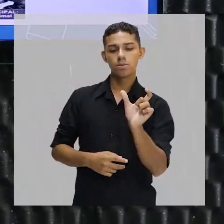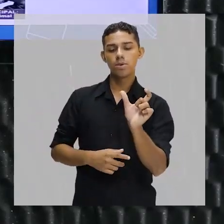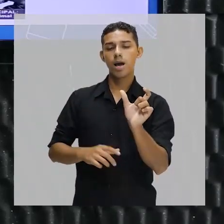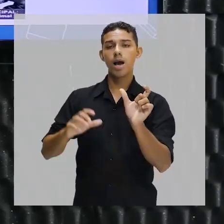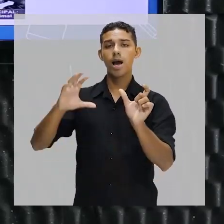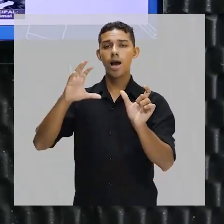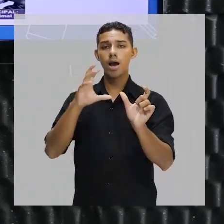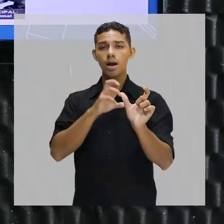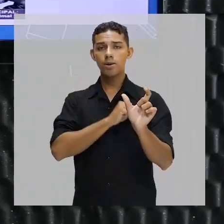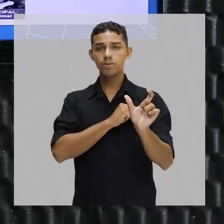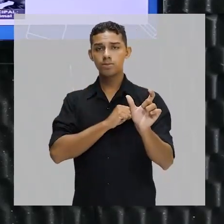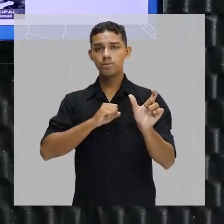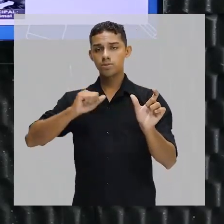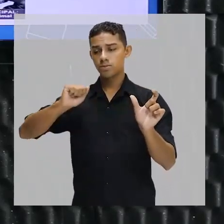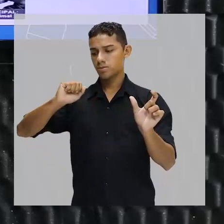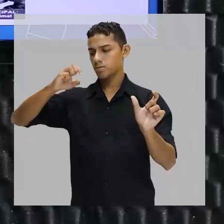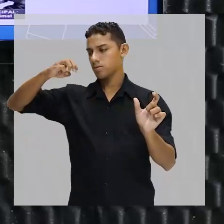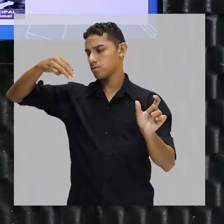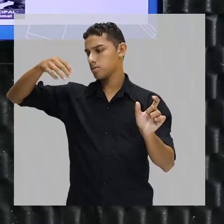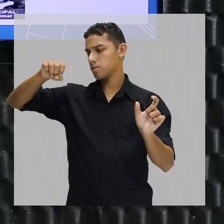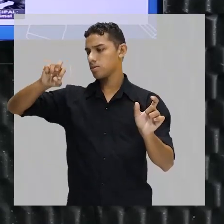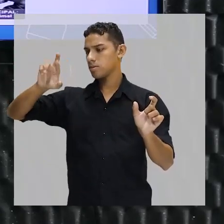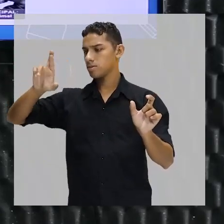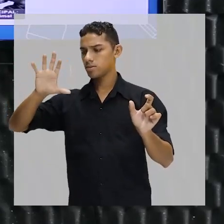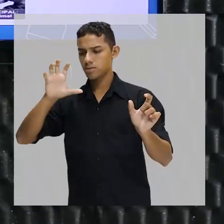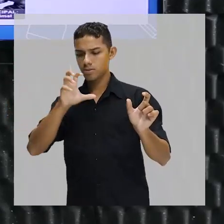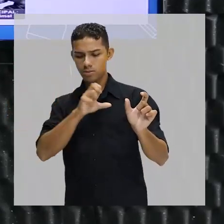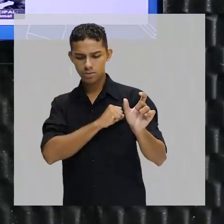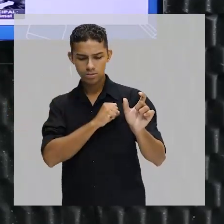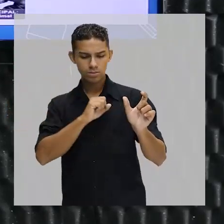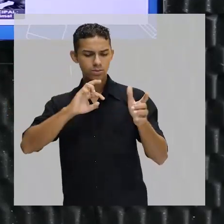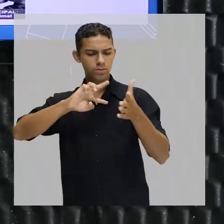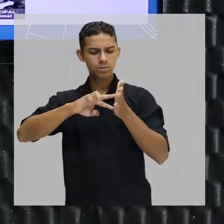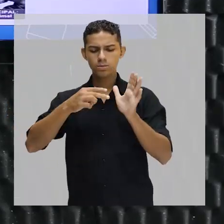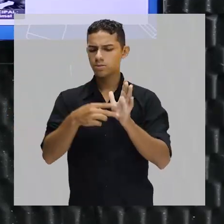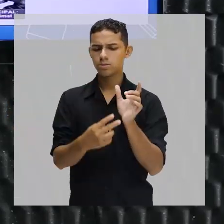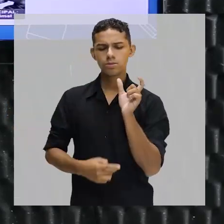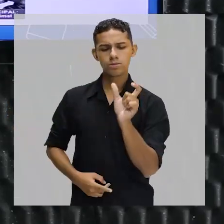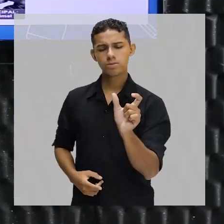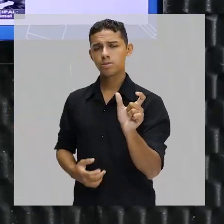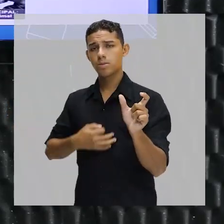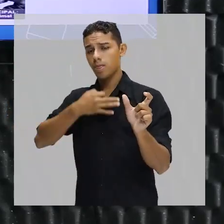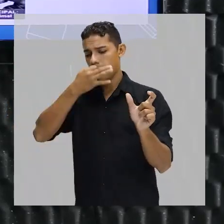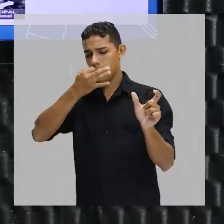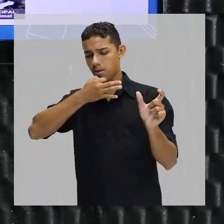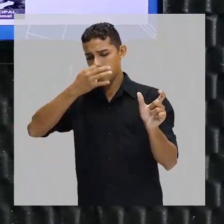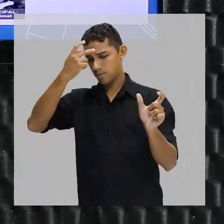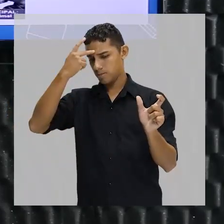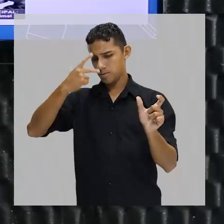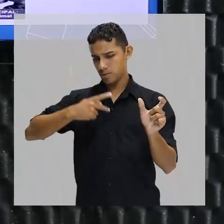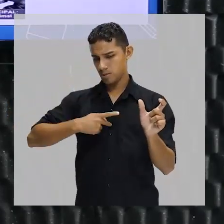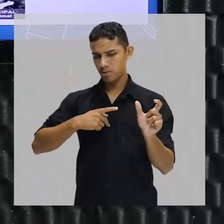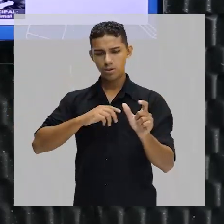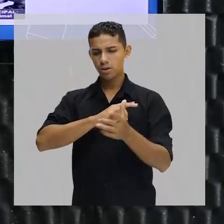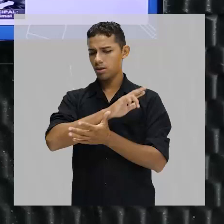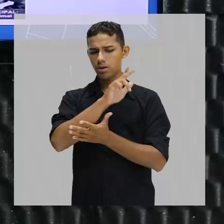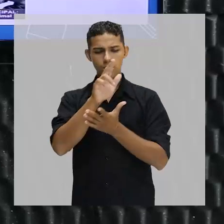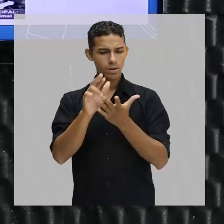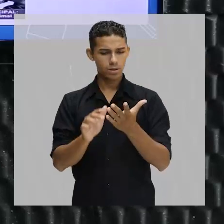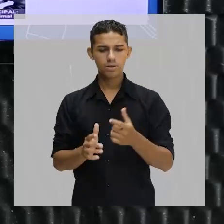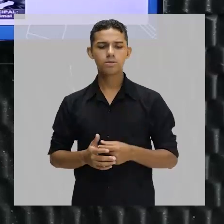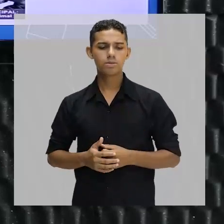né? Mas claro que o significado dessa palavra é algo muito subjetivo. Nós temos aqui vários